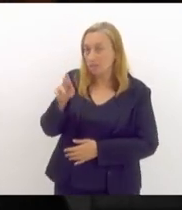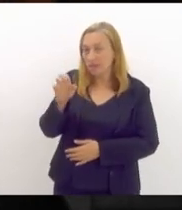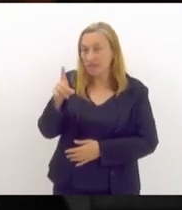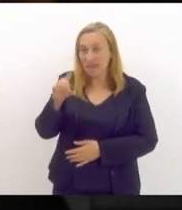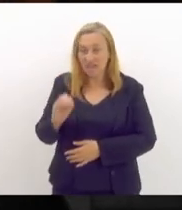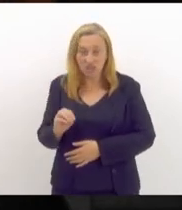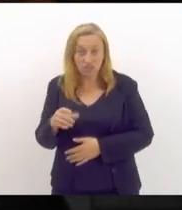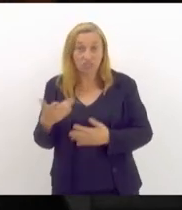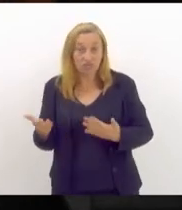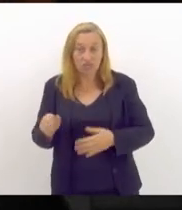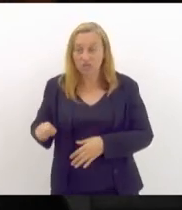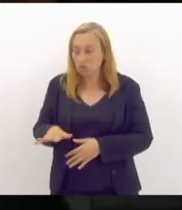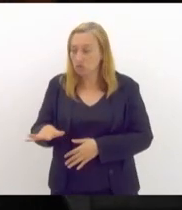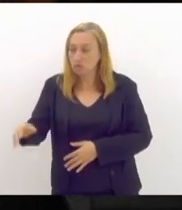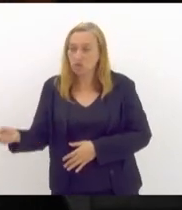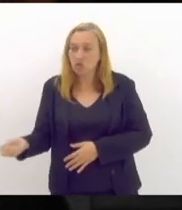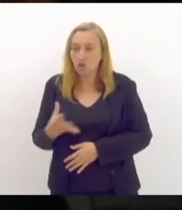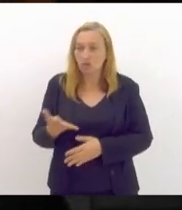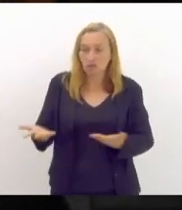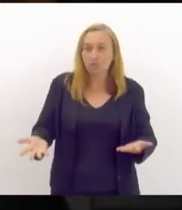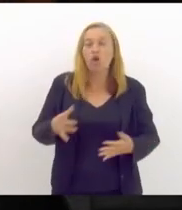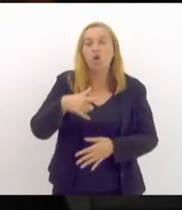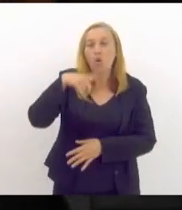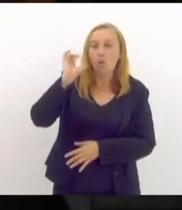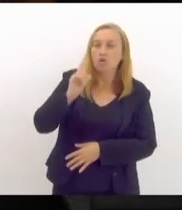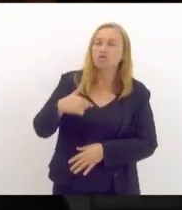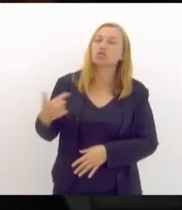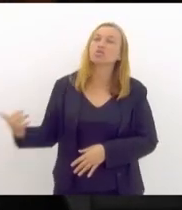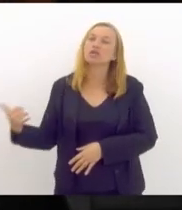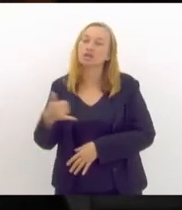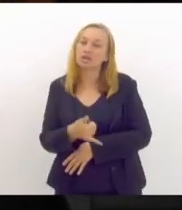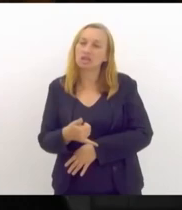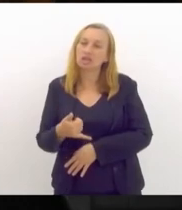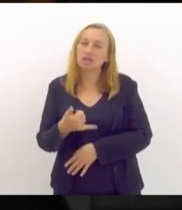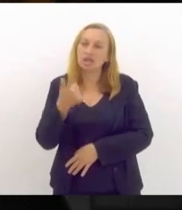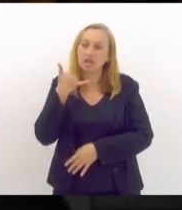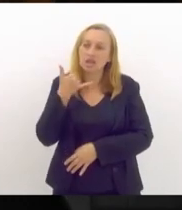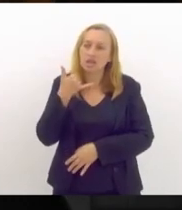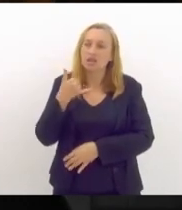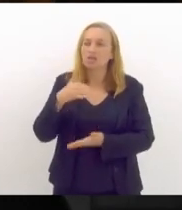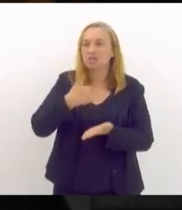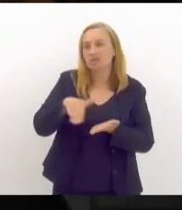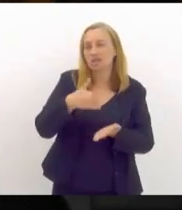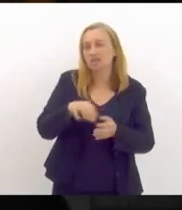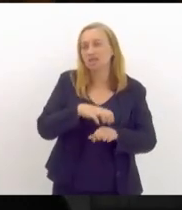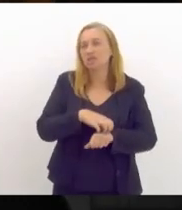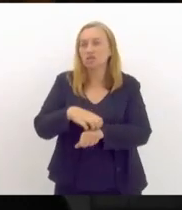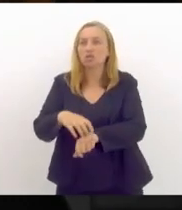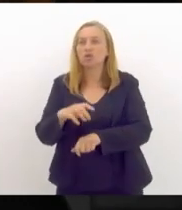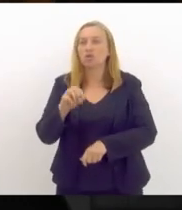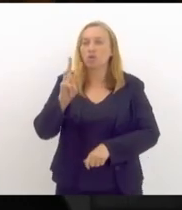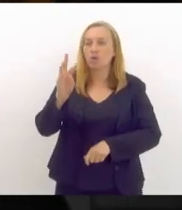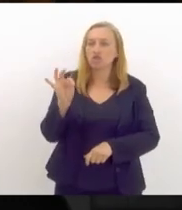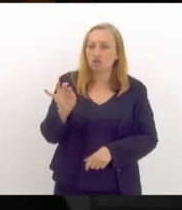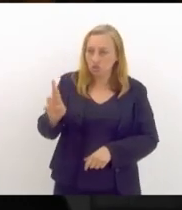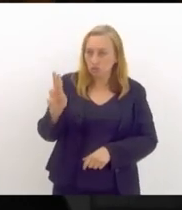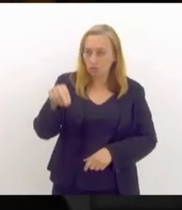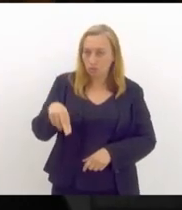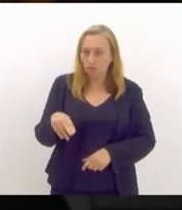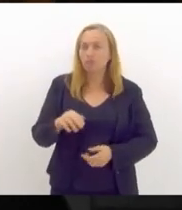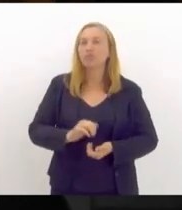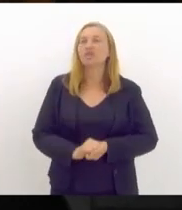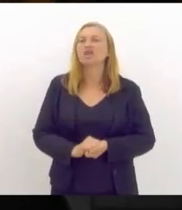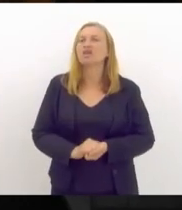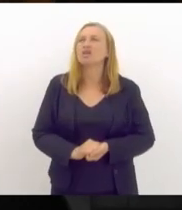subida da Serra Ontem eu liguei para o secretário Nossa secretário de transporte o Washington Reis e